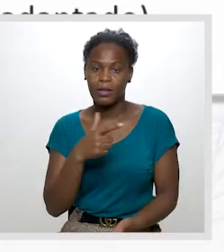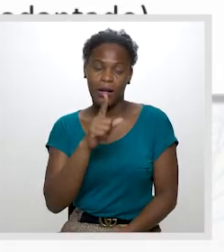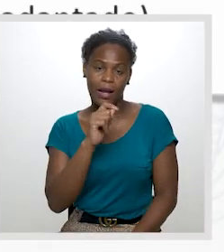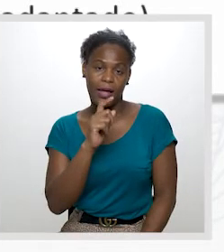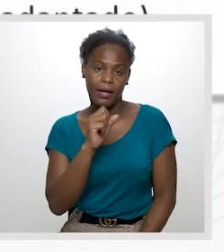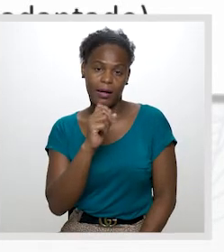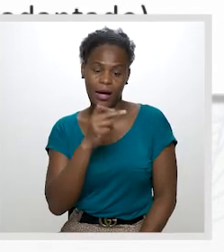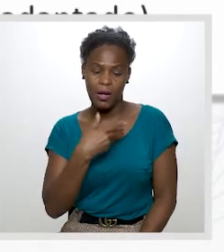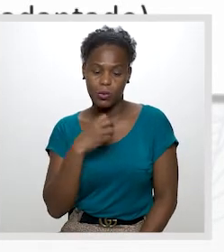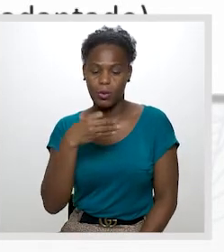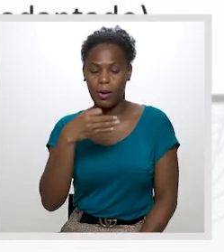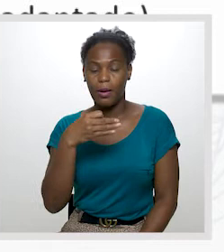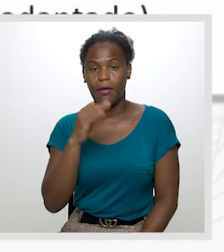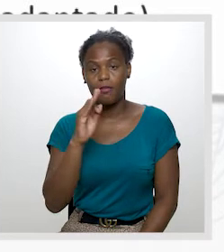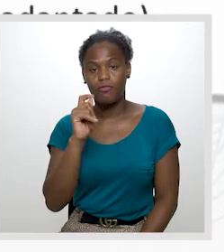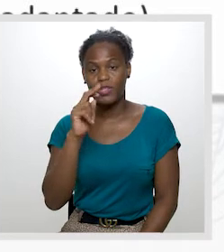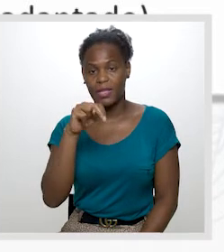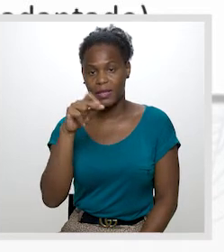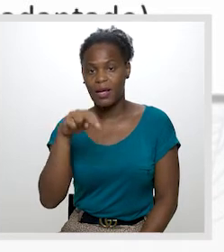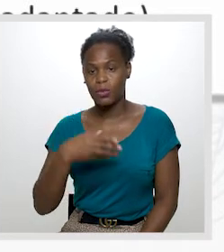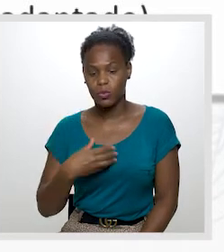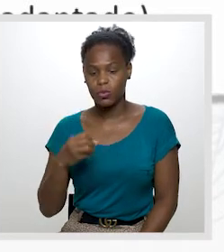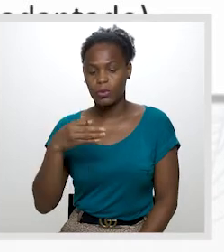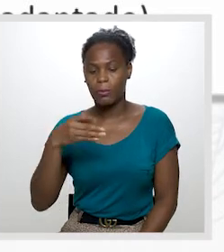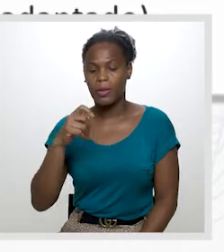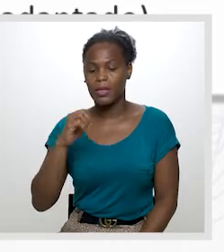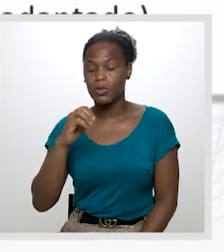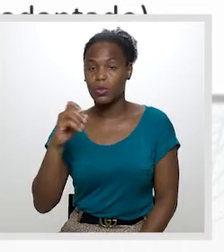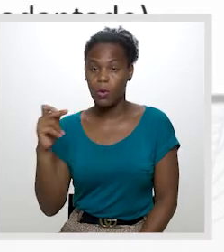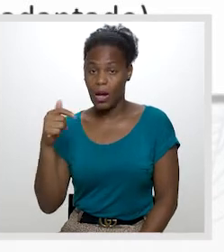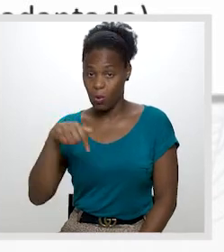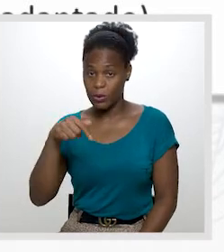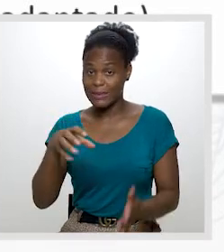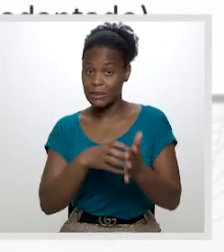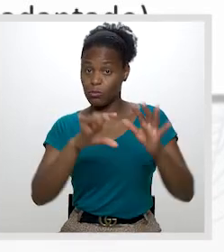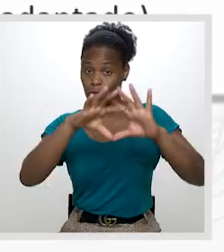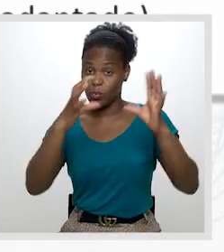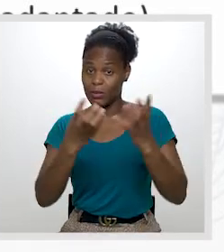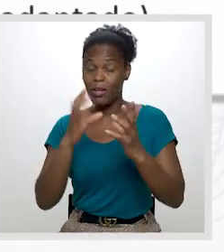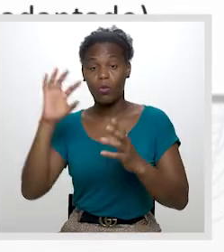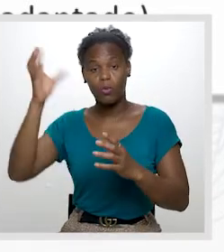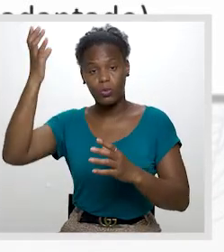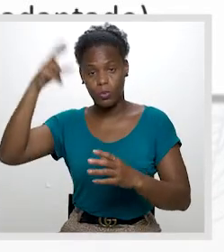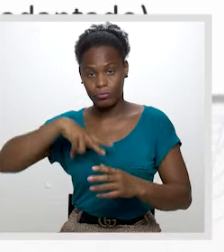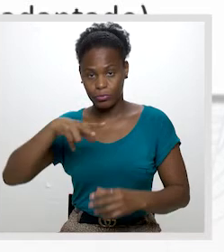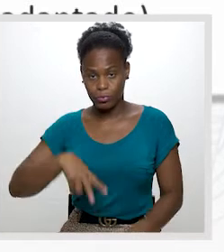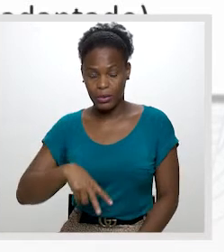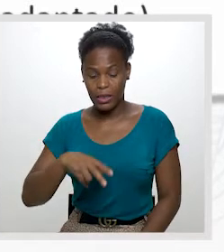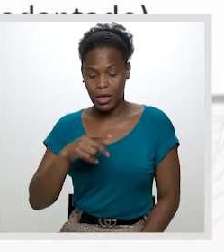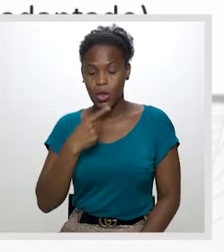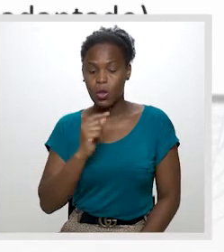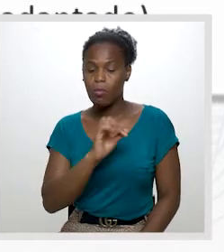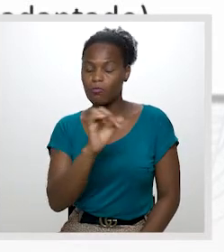de Fernando Pessoa. Fernando Pessoa é, hoje, um símbolo universal da cultura